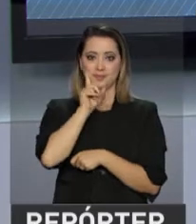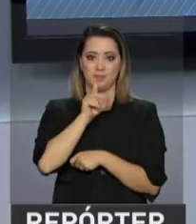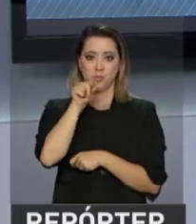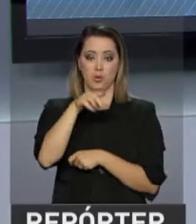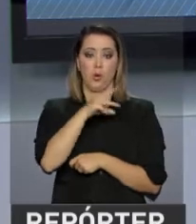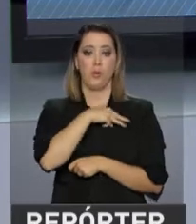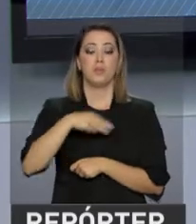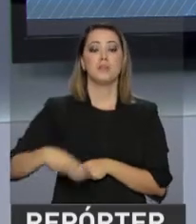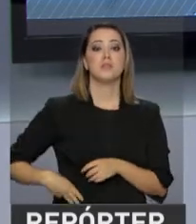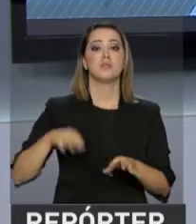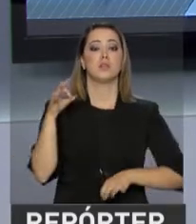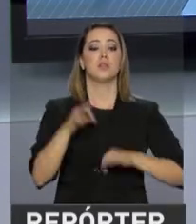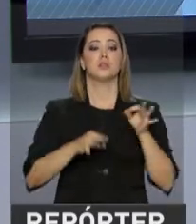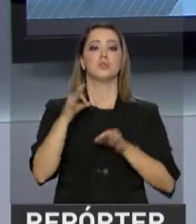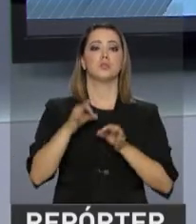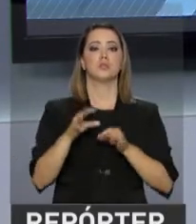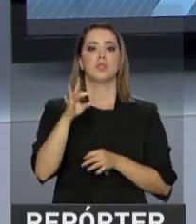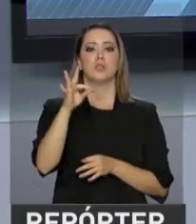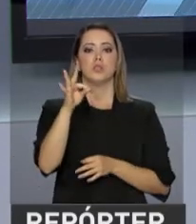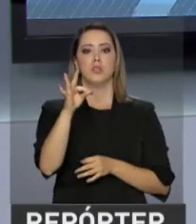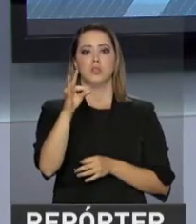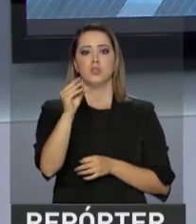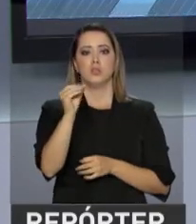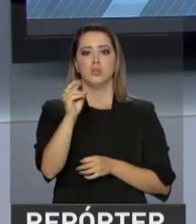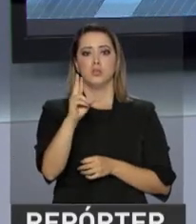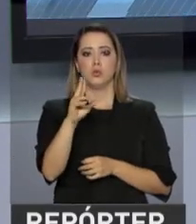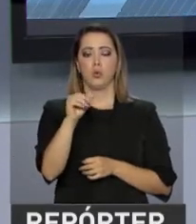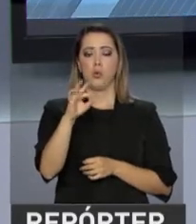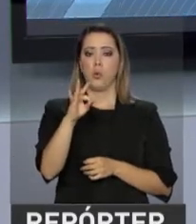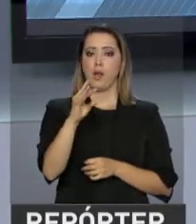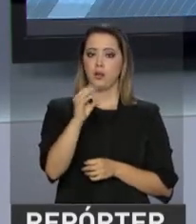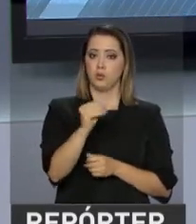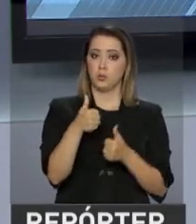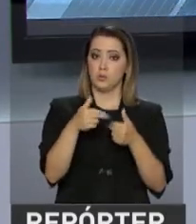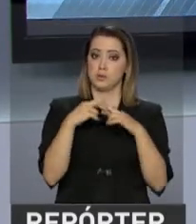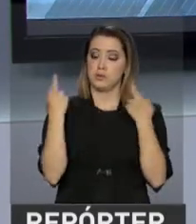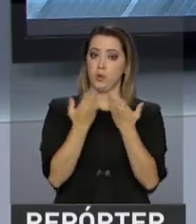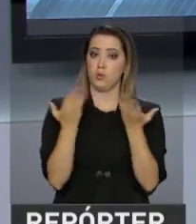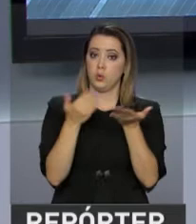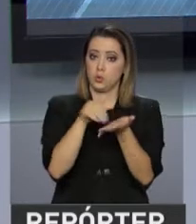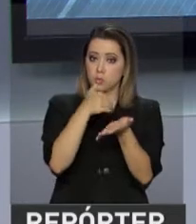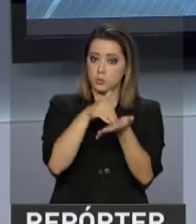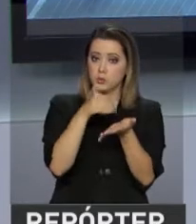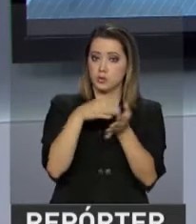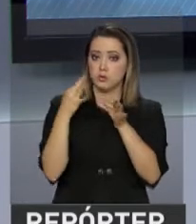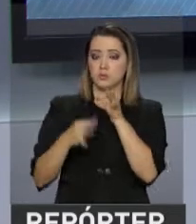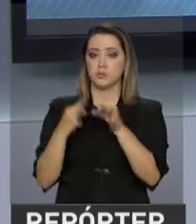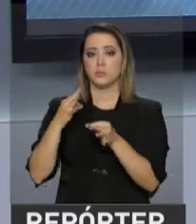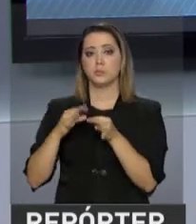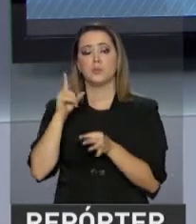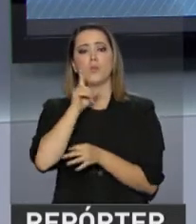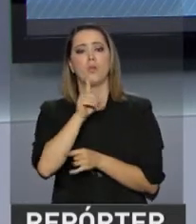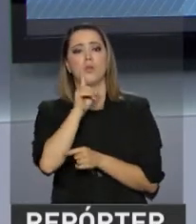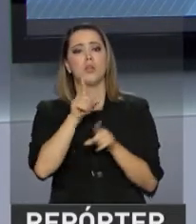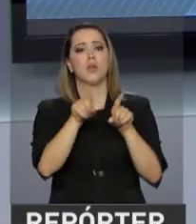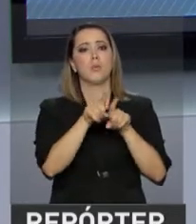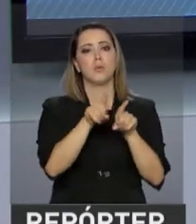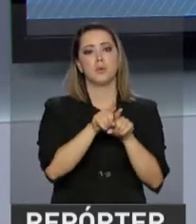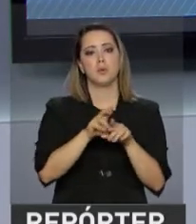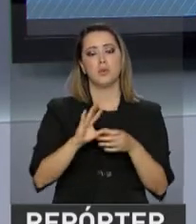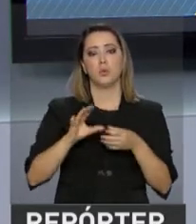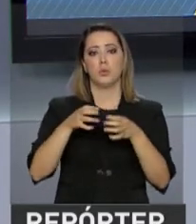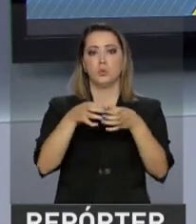onde o ministro da Justiça, Torquato Jardim, se reuniu hoje com o secretário de Justiça norte-americano e com representantes